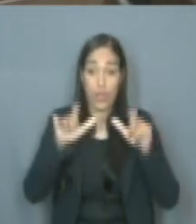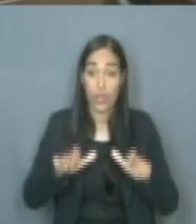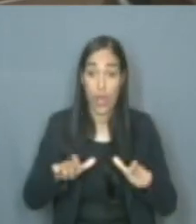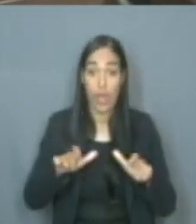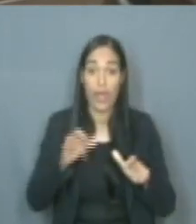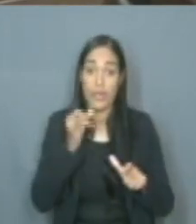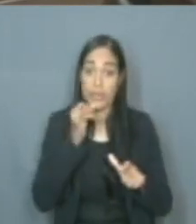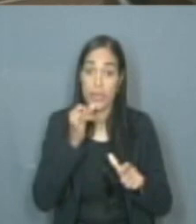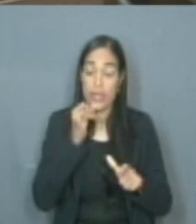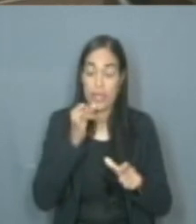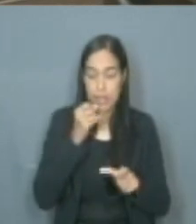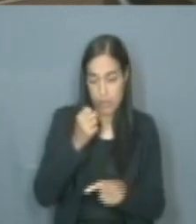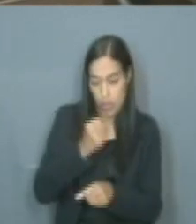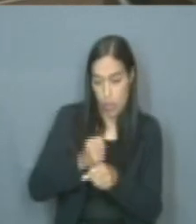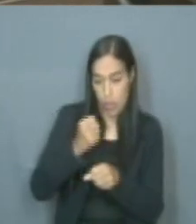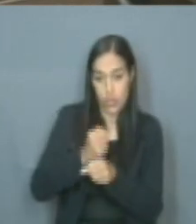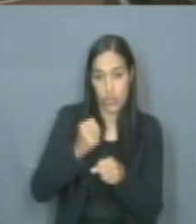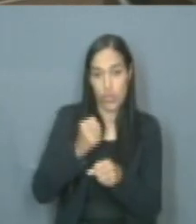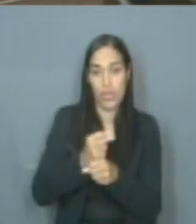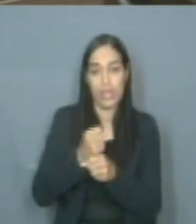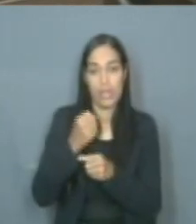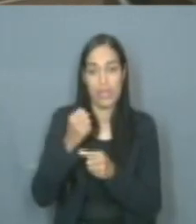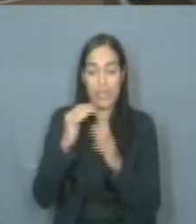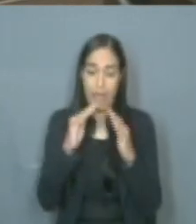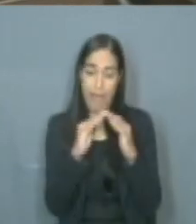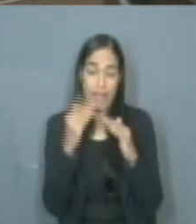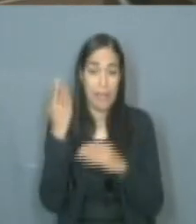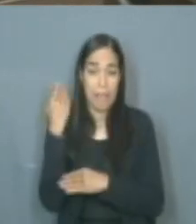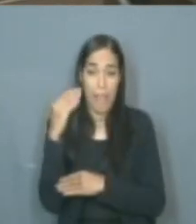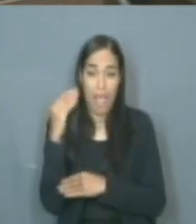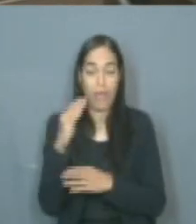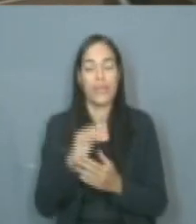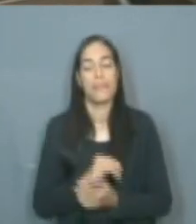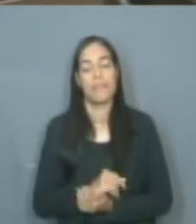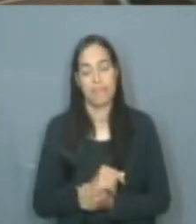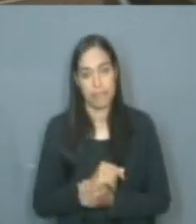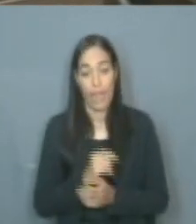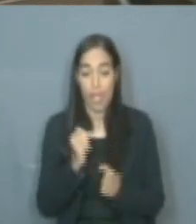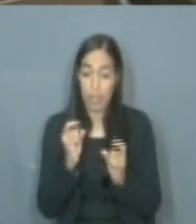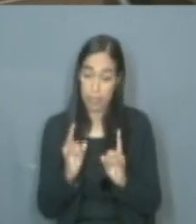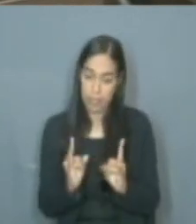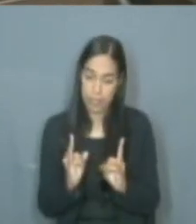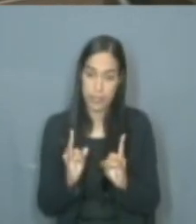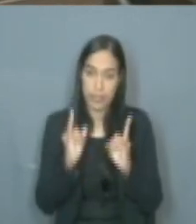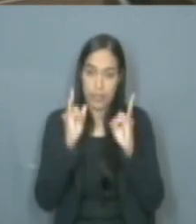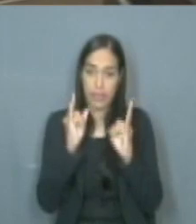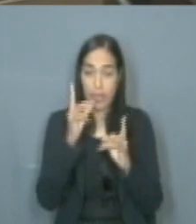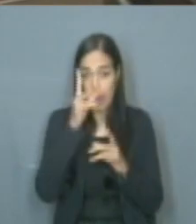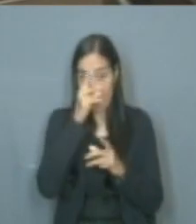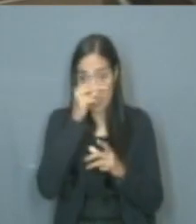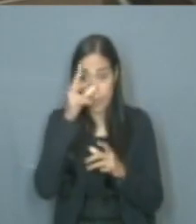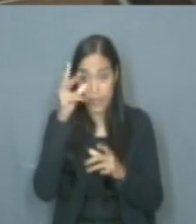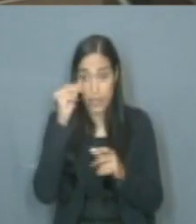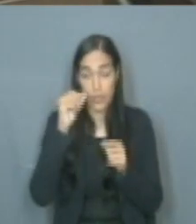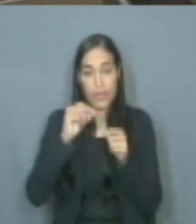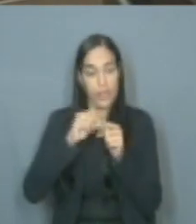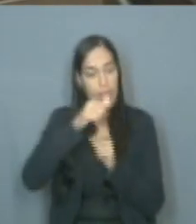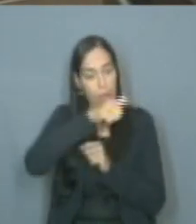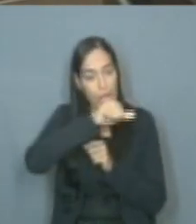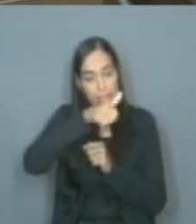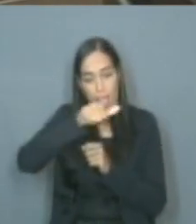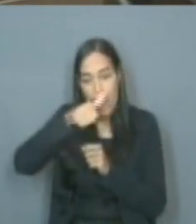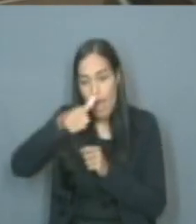geralmente são construídas em palafitas, e ali se constrói um habitacional, a prefeitura faz uma análise,